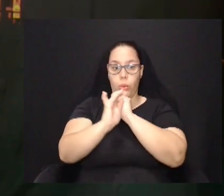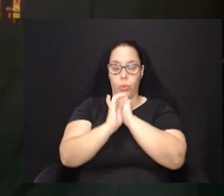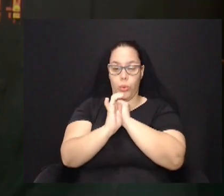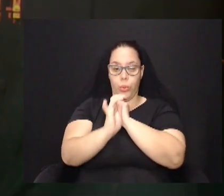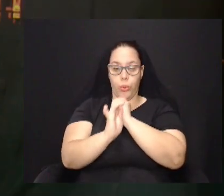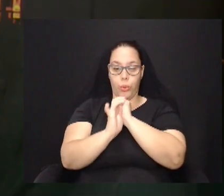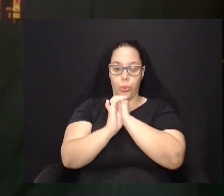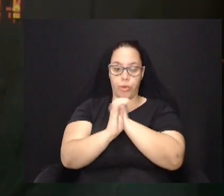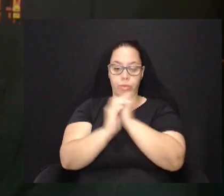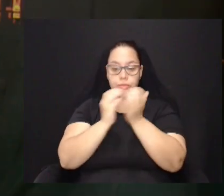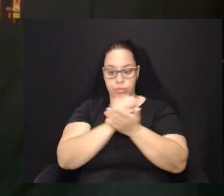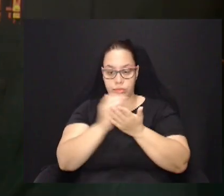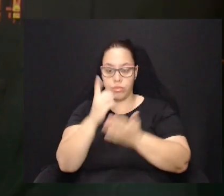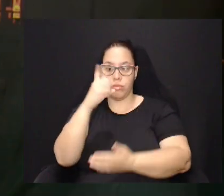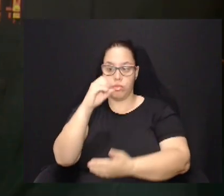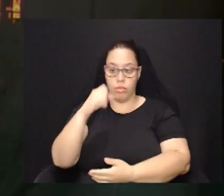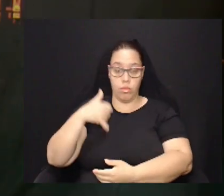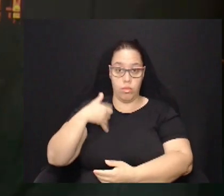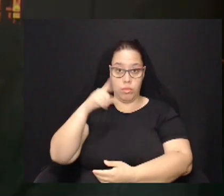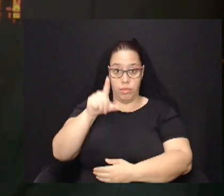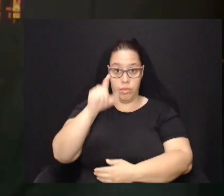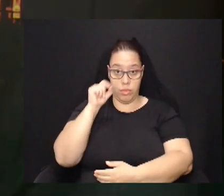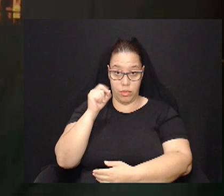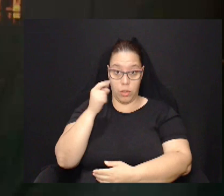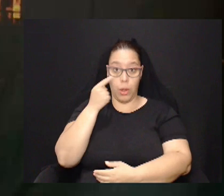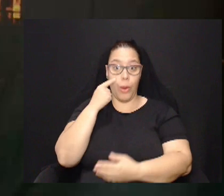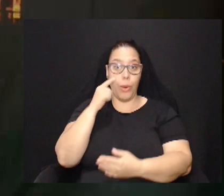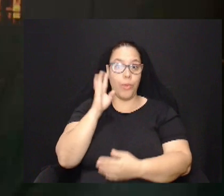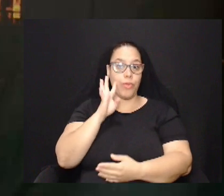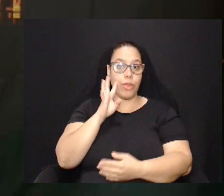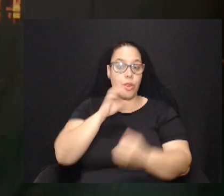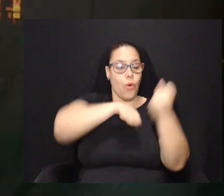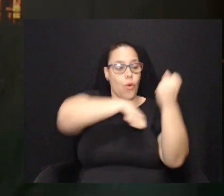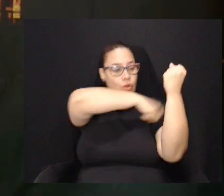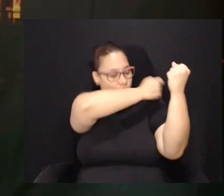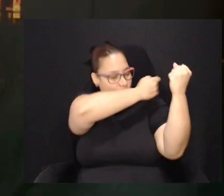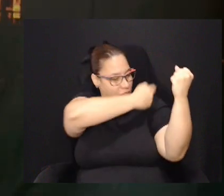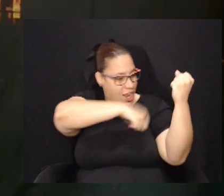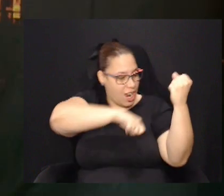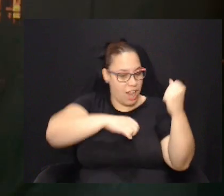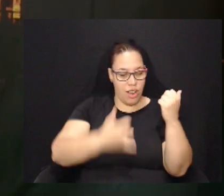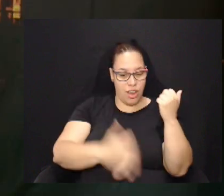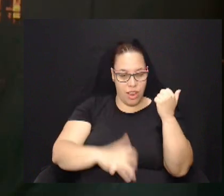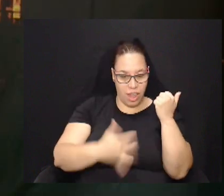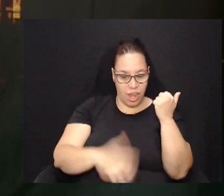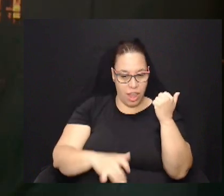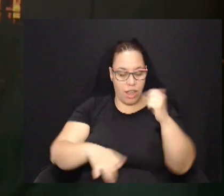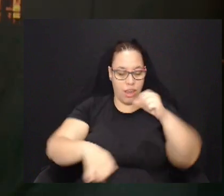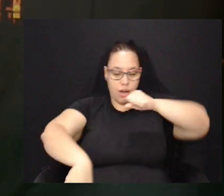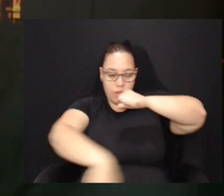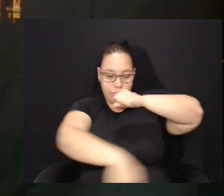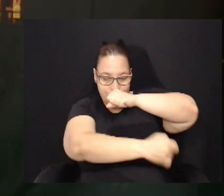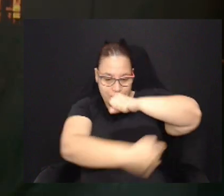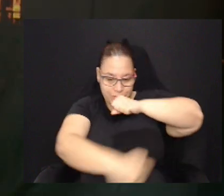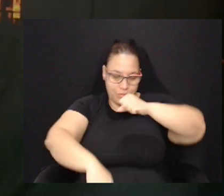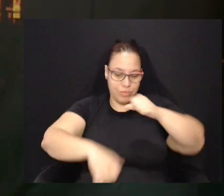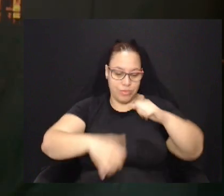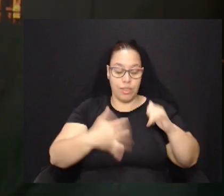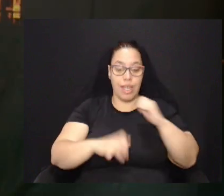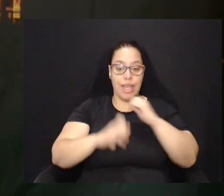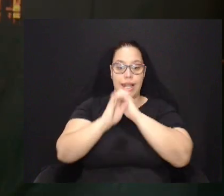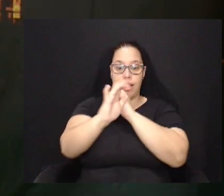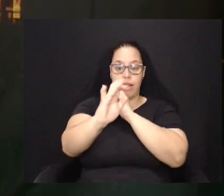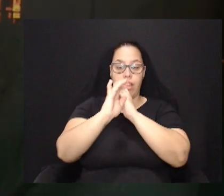de 10 anos, tem opções como, olha só que legal, violino, viola, violoncelo, contrabaixo, sax, trompete,